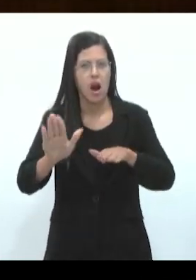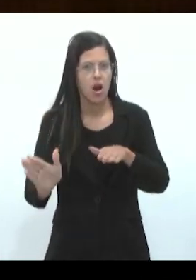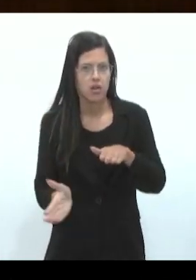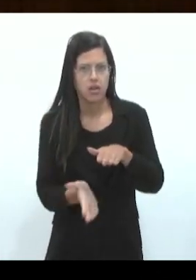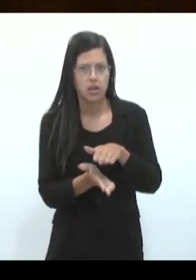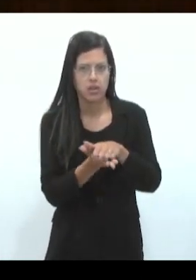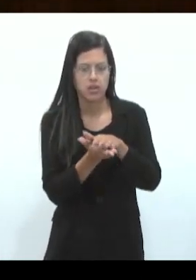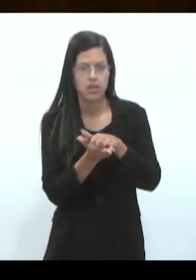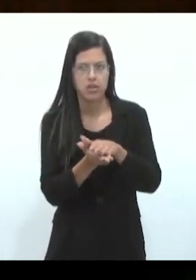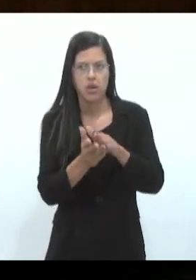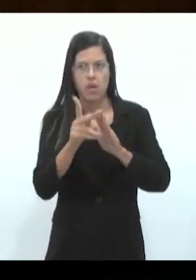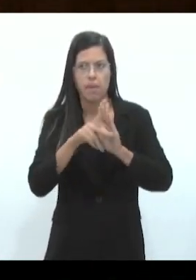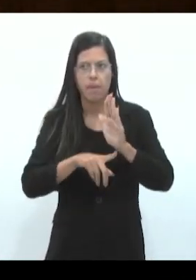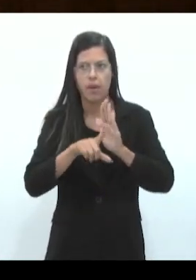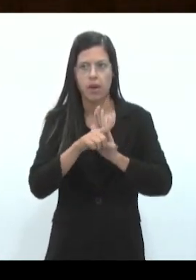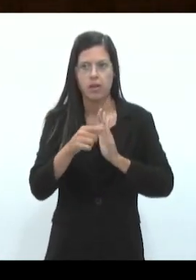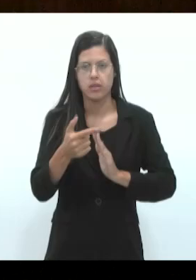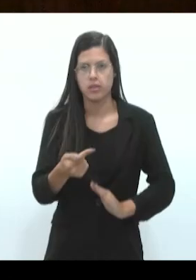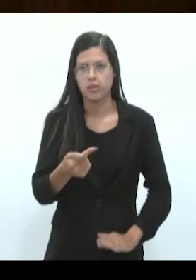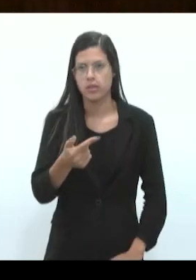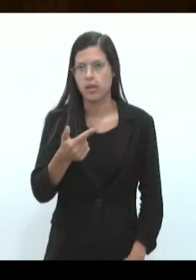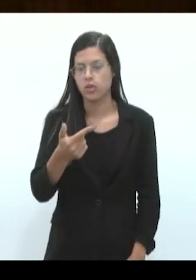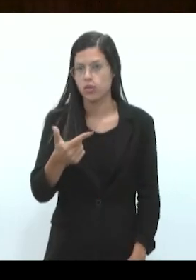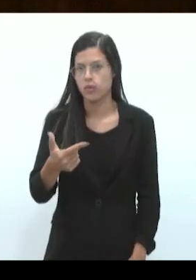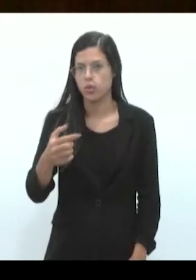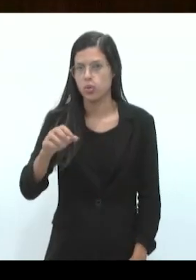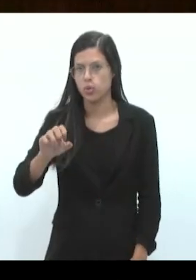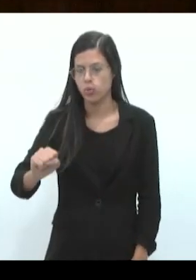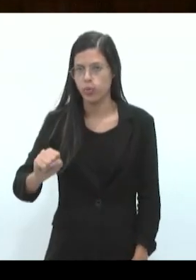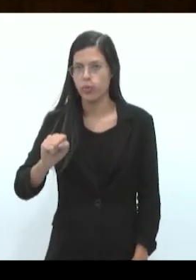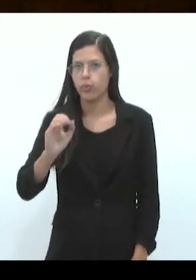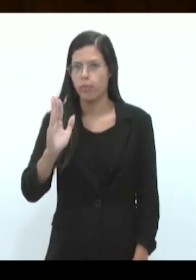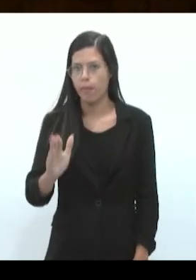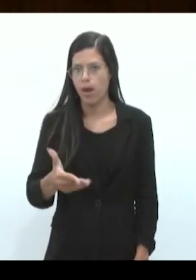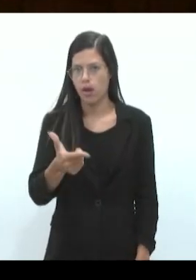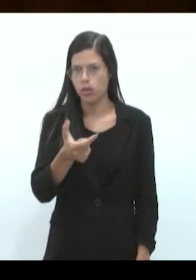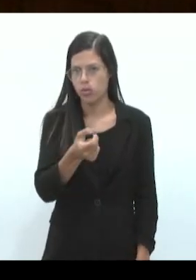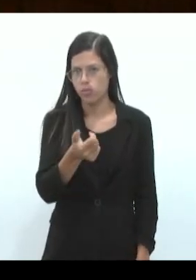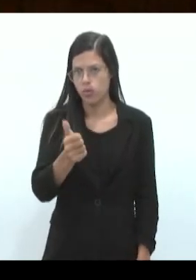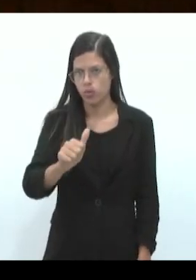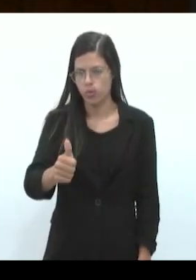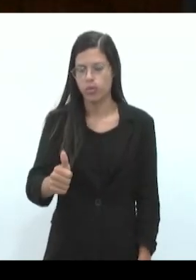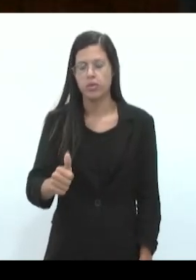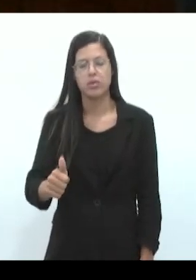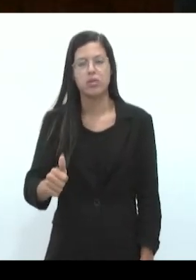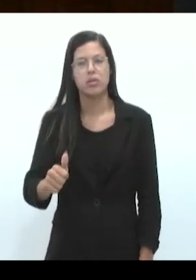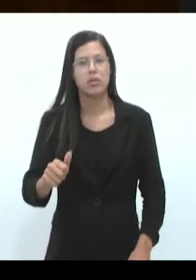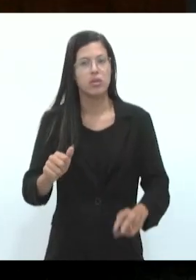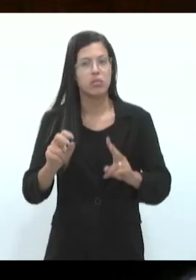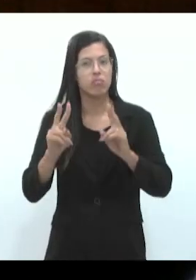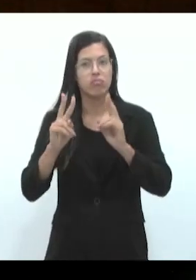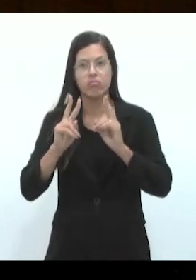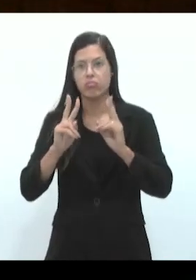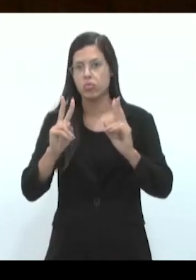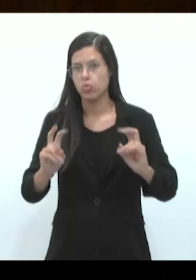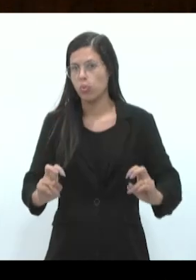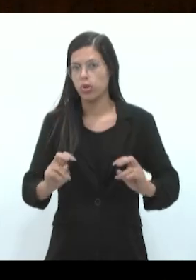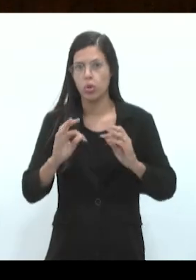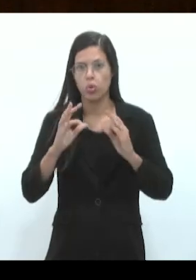anexação ao PL 728 de 2011, que abrange todas as doenças